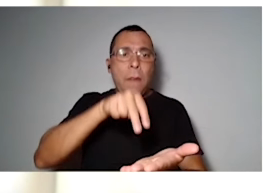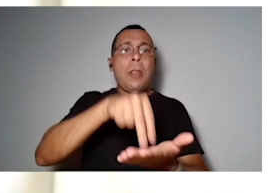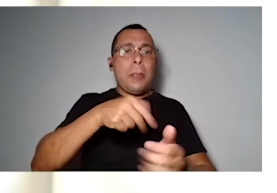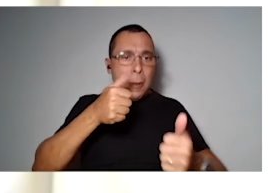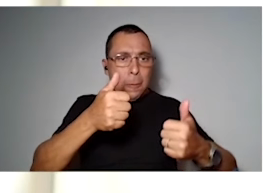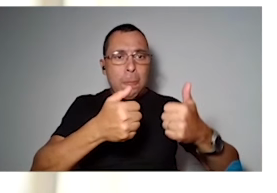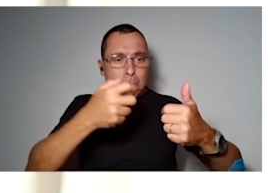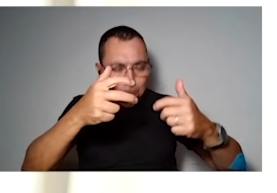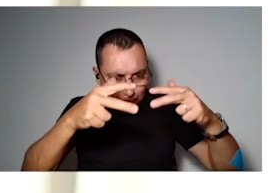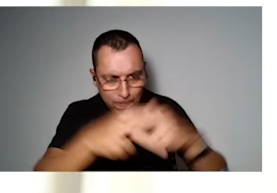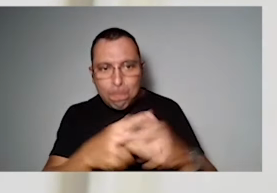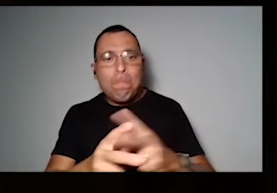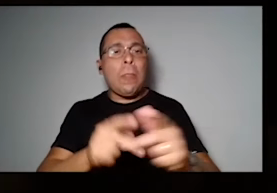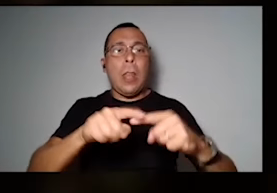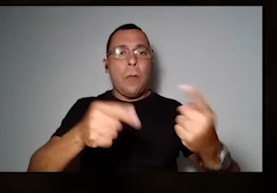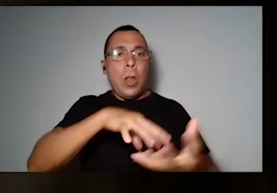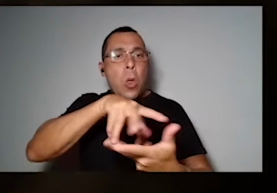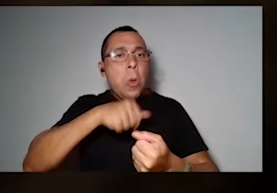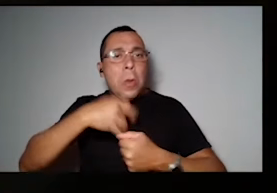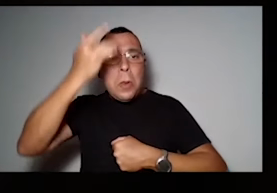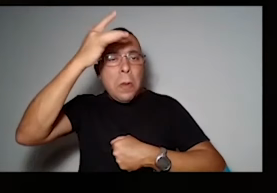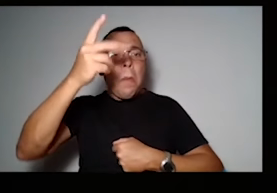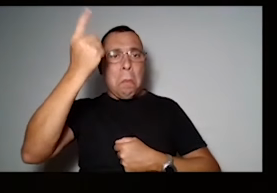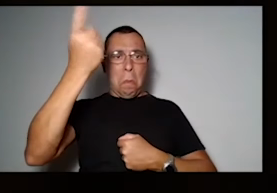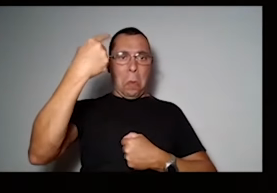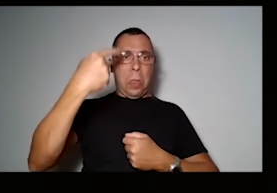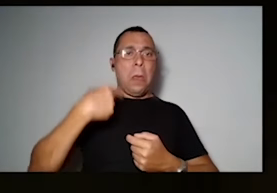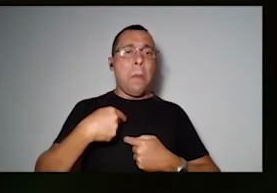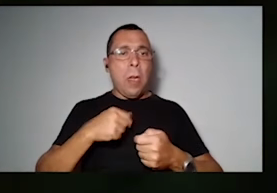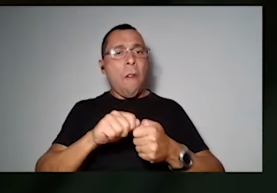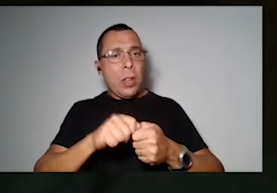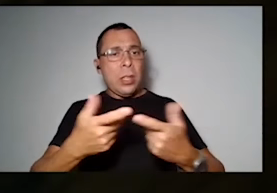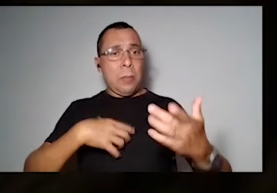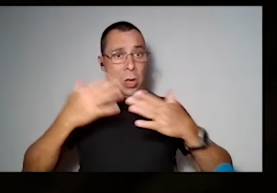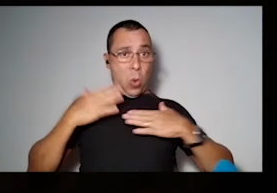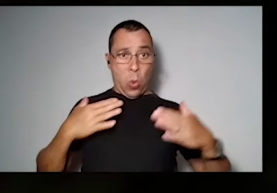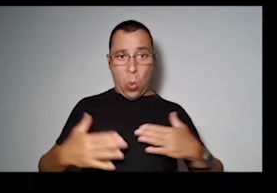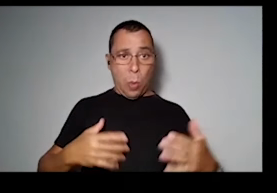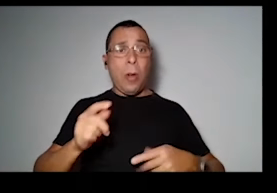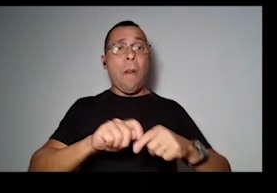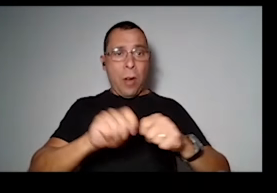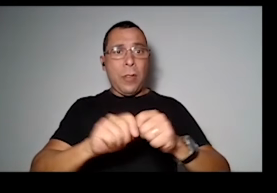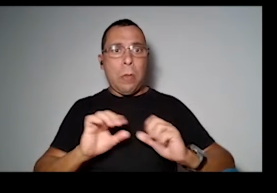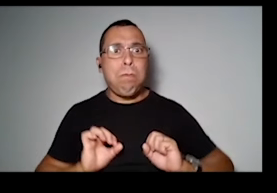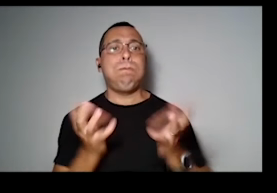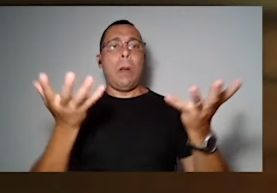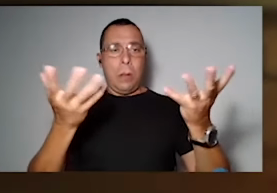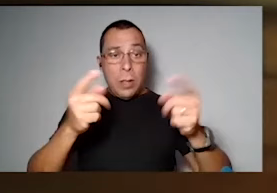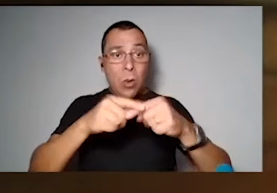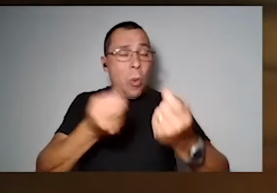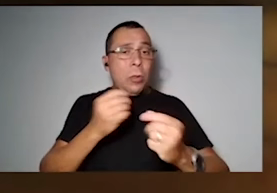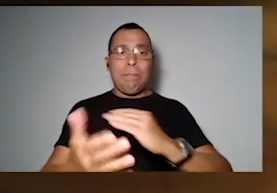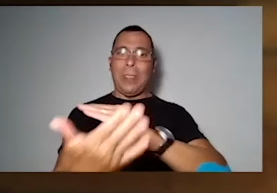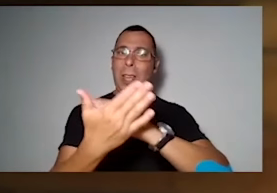que vai levantar em um dia uma luta secular. Ninguém pode dizer o que eu tenho que fazer. Se quando os tempos passarem, meu corpo ainda vai pedir por ebulição